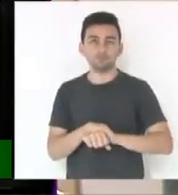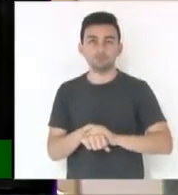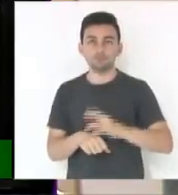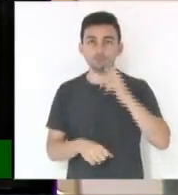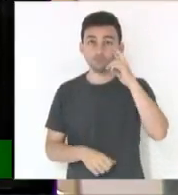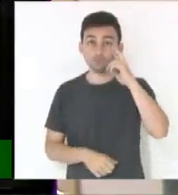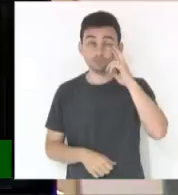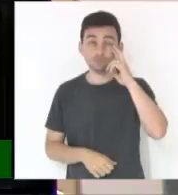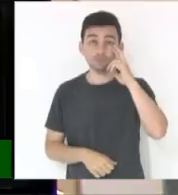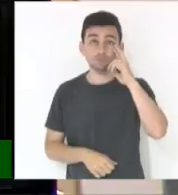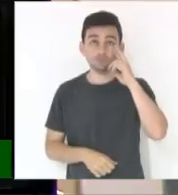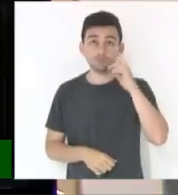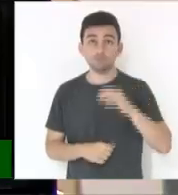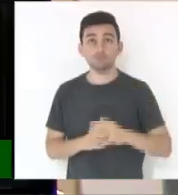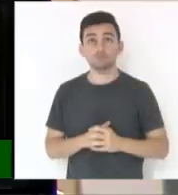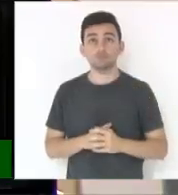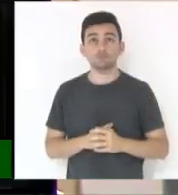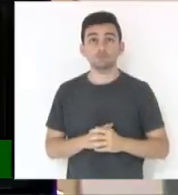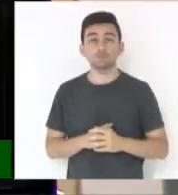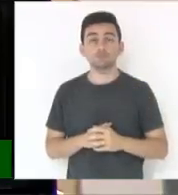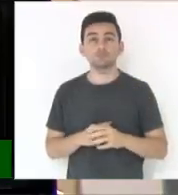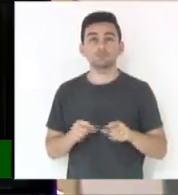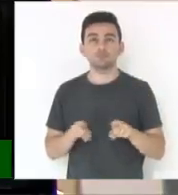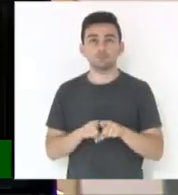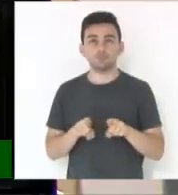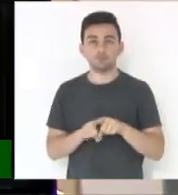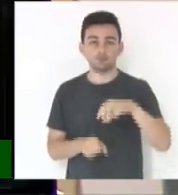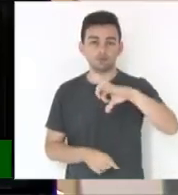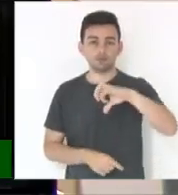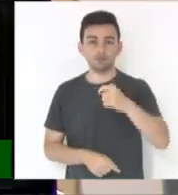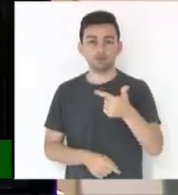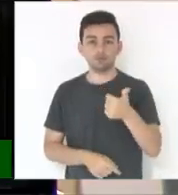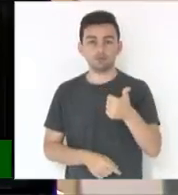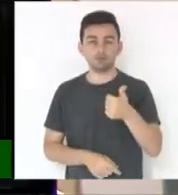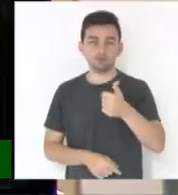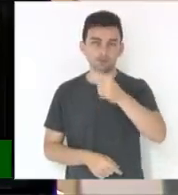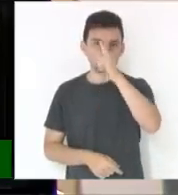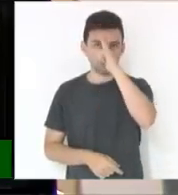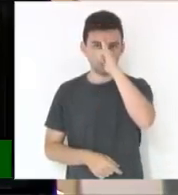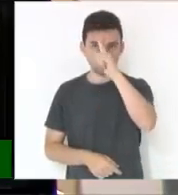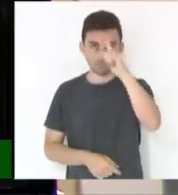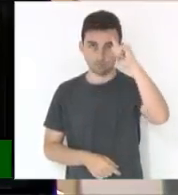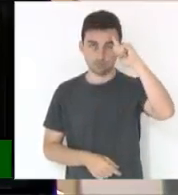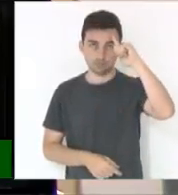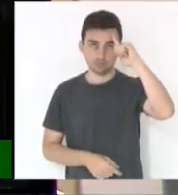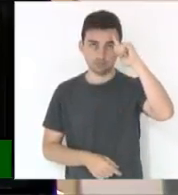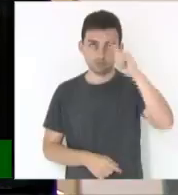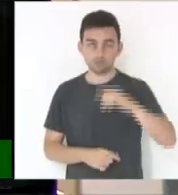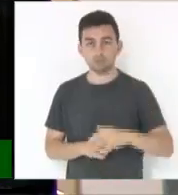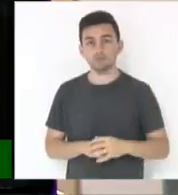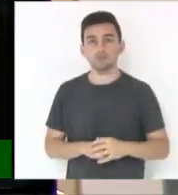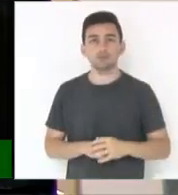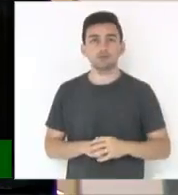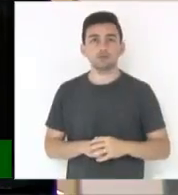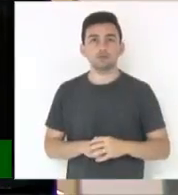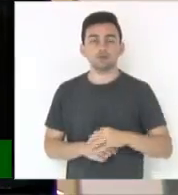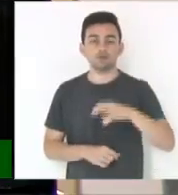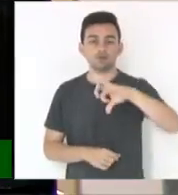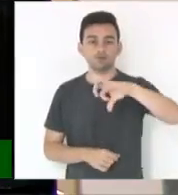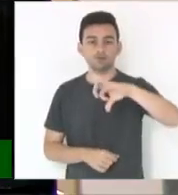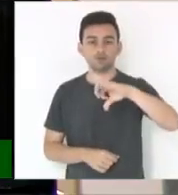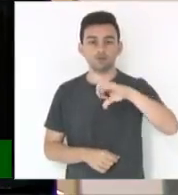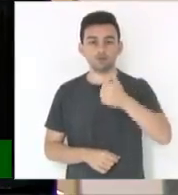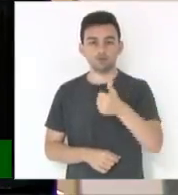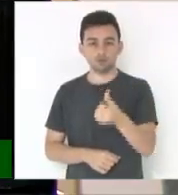Minotto. Requerimento 912, do deputado Gabriel Ribeiro. Requerimento